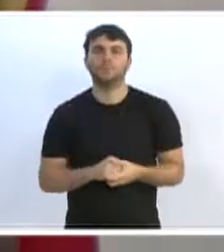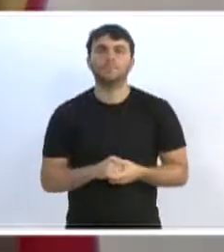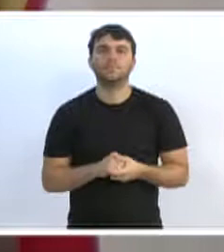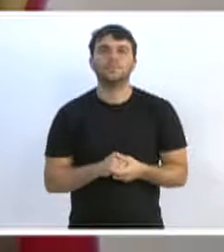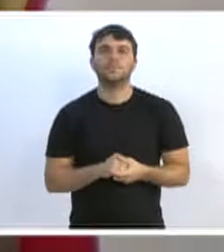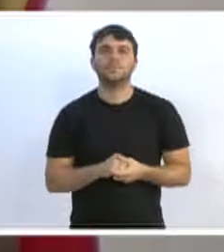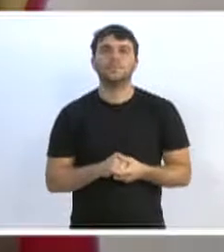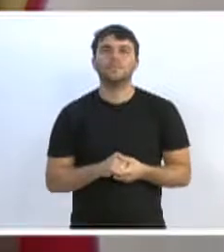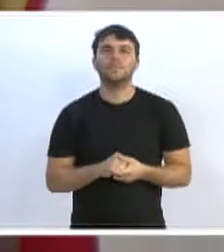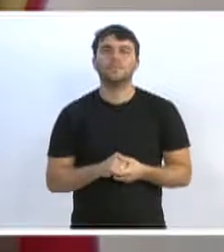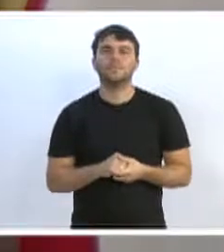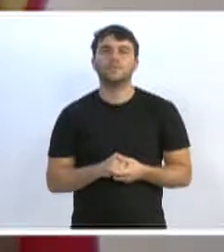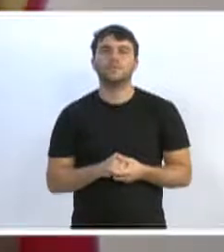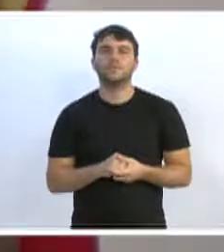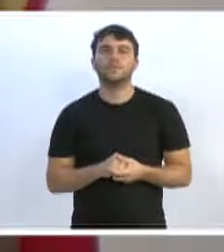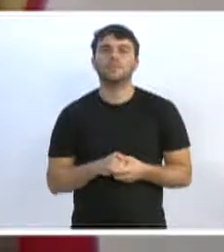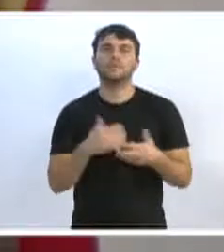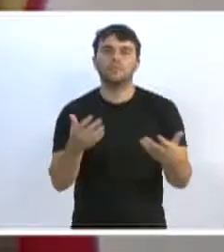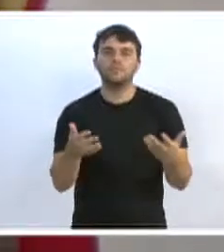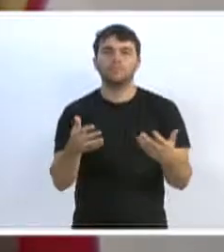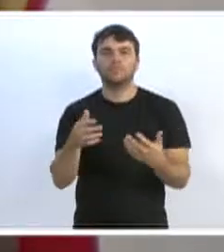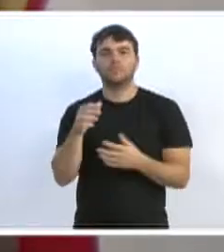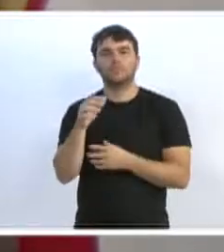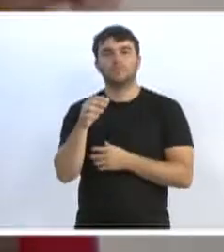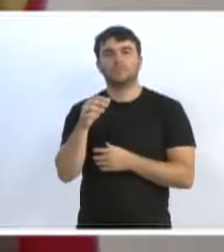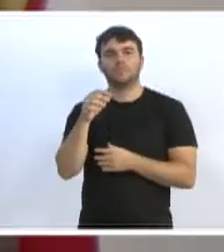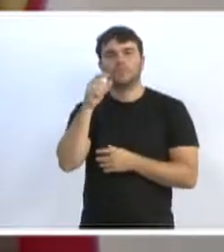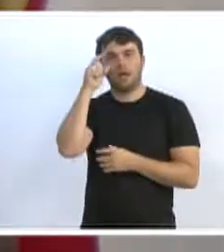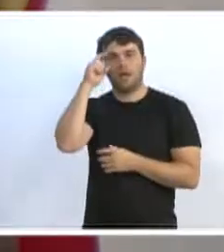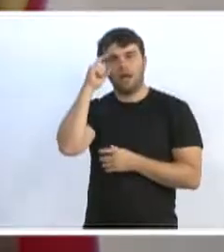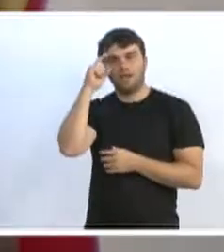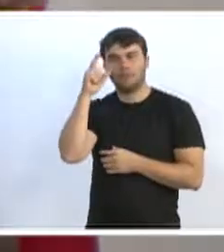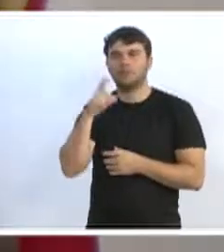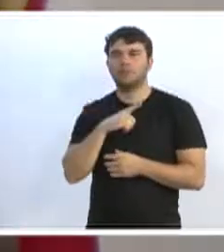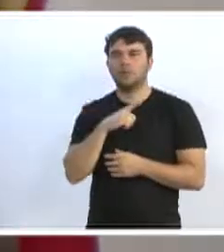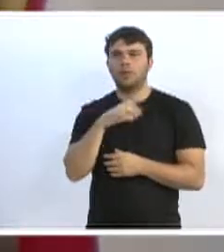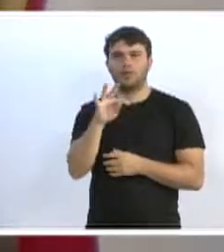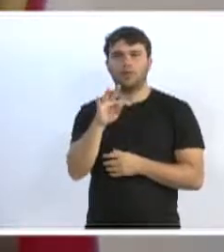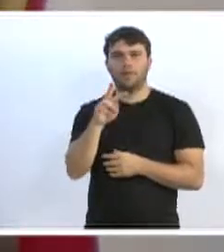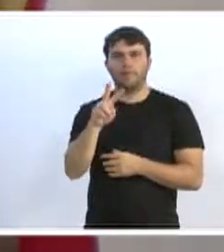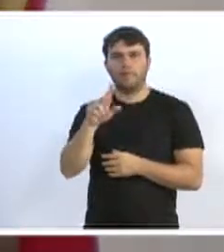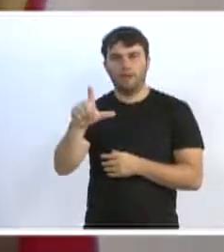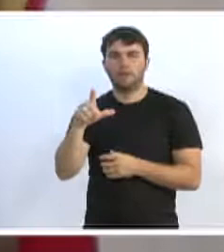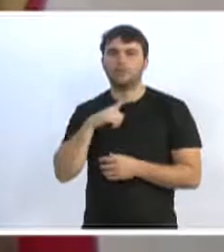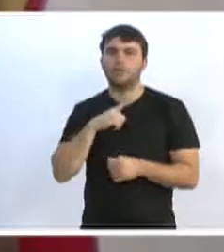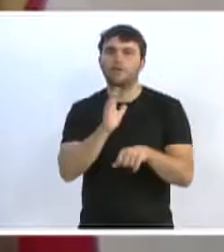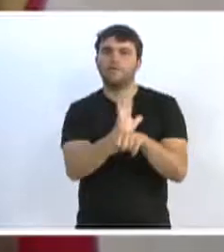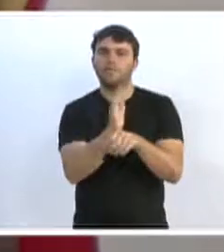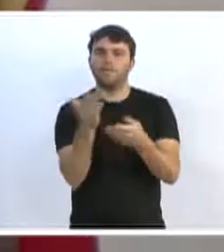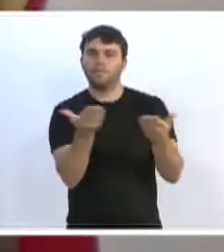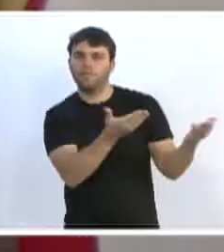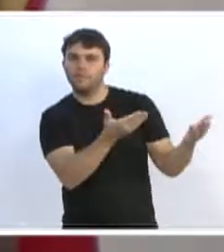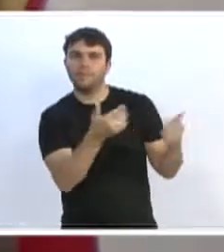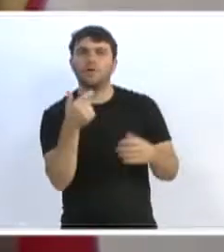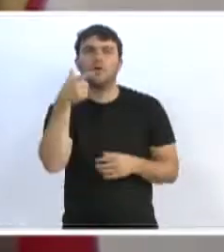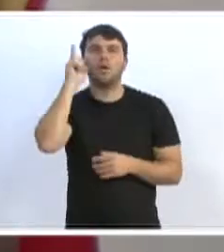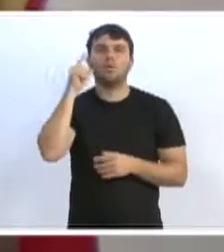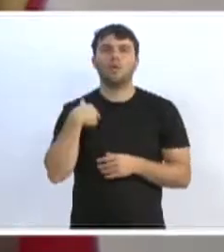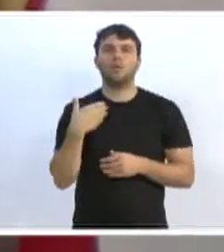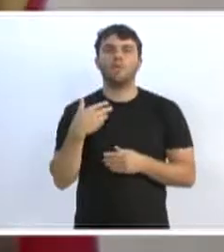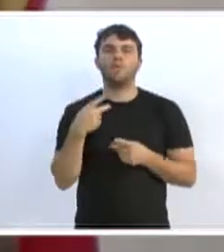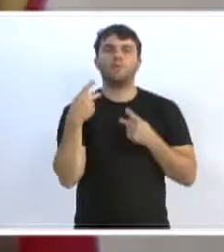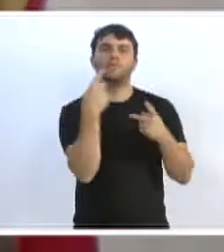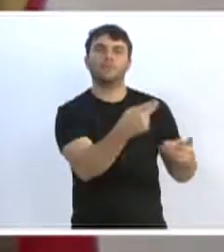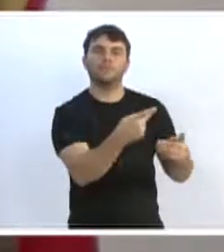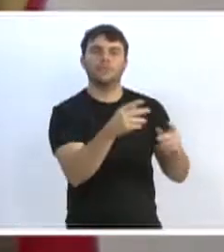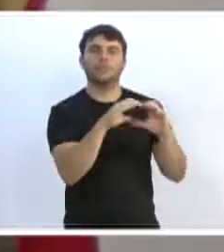Primeiramente, eu quero mostrar, Ari, você tem ali o vídeo, a TV Legislativa tem o vídeo. Ontem eu visitei uma